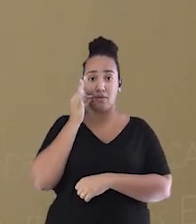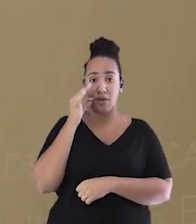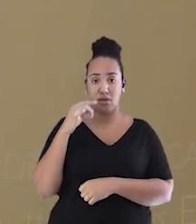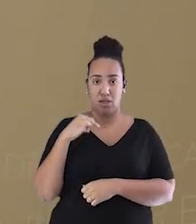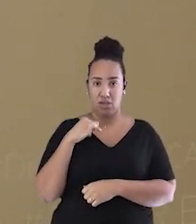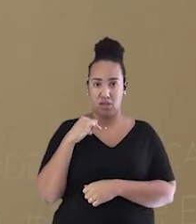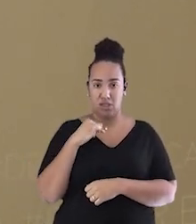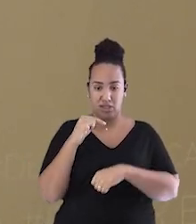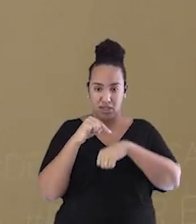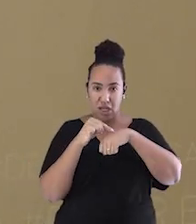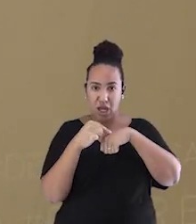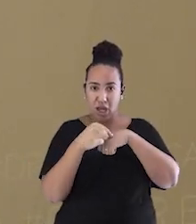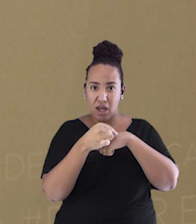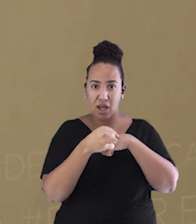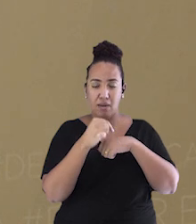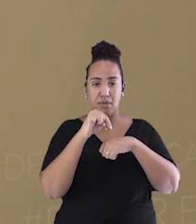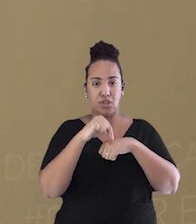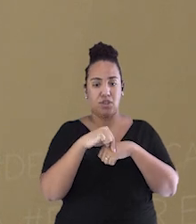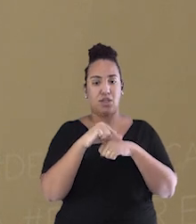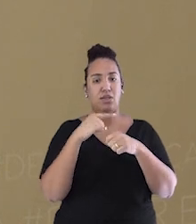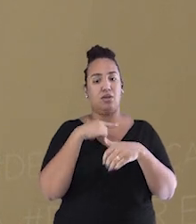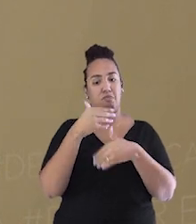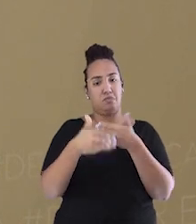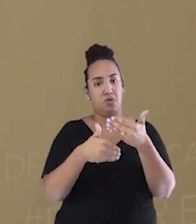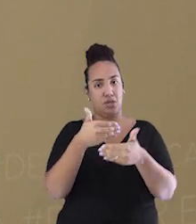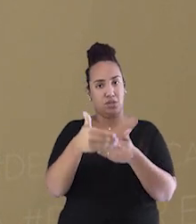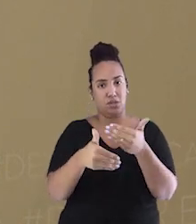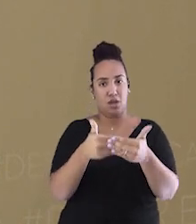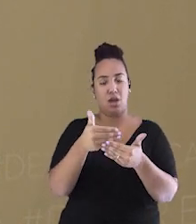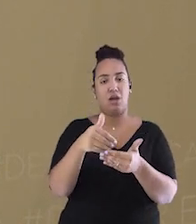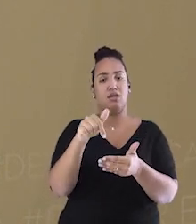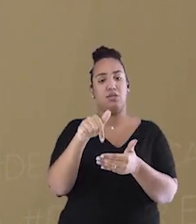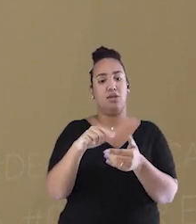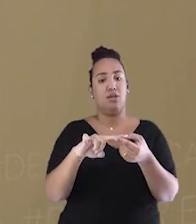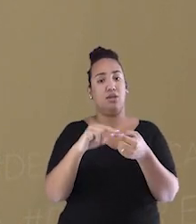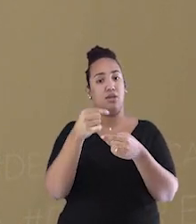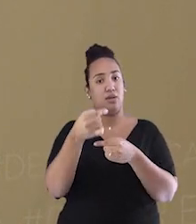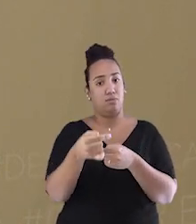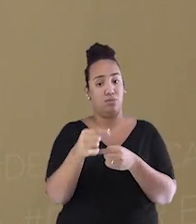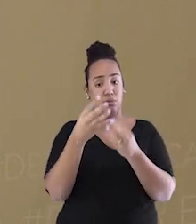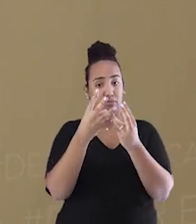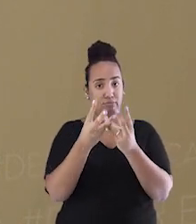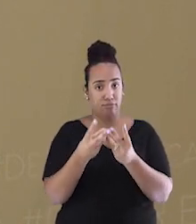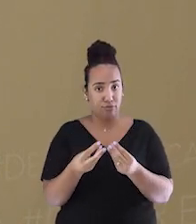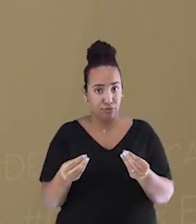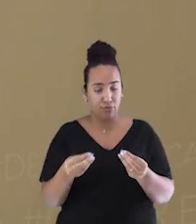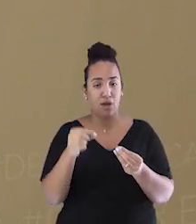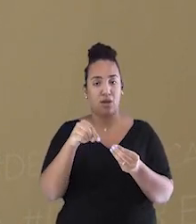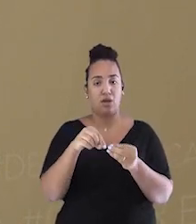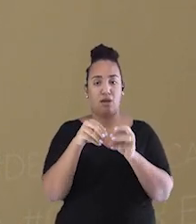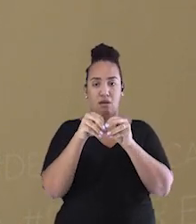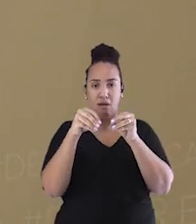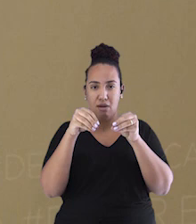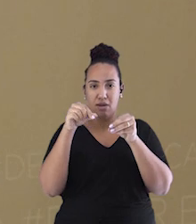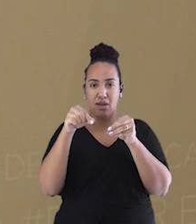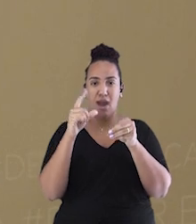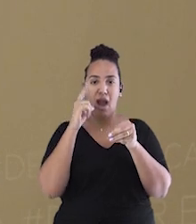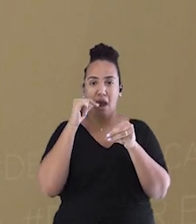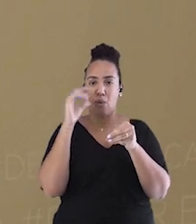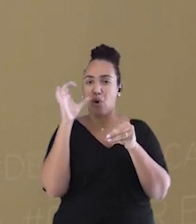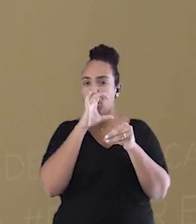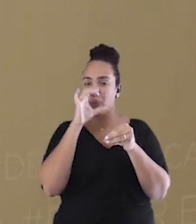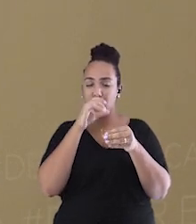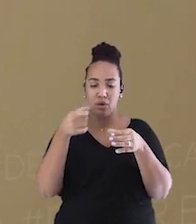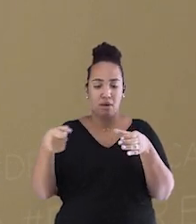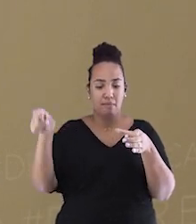são torrados e depois moídos. O café moído e coado com água fervente forma uma